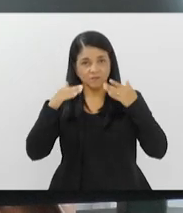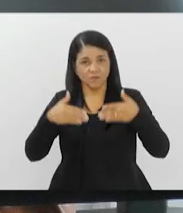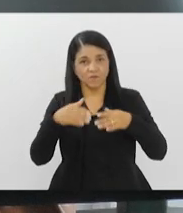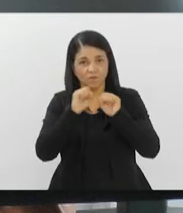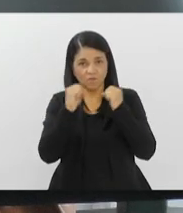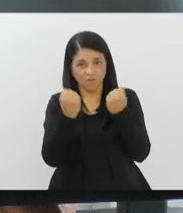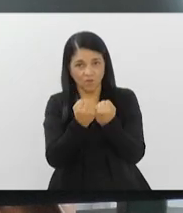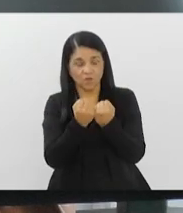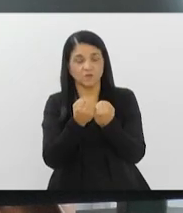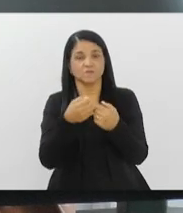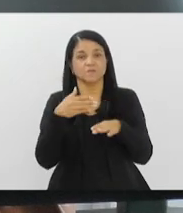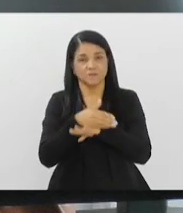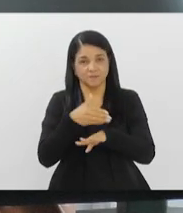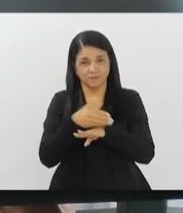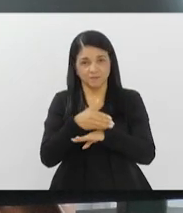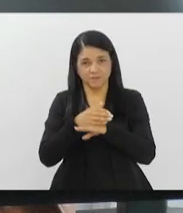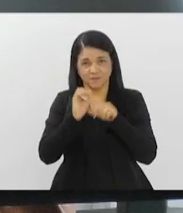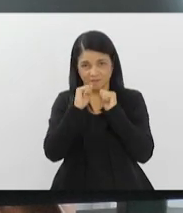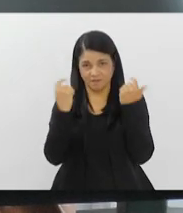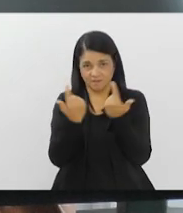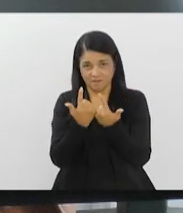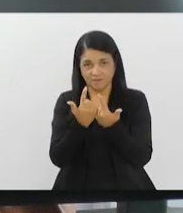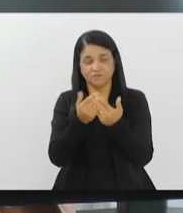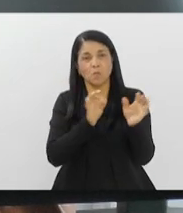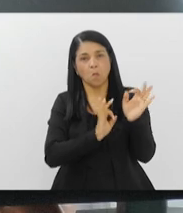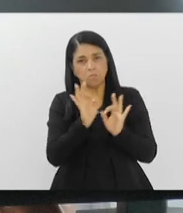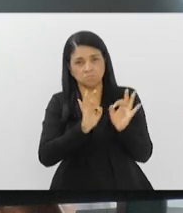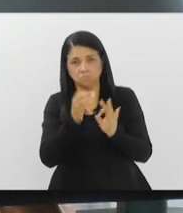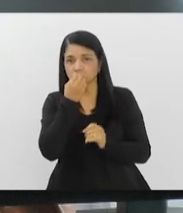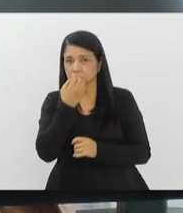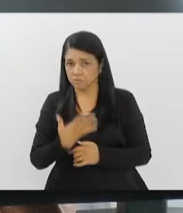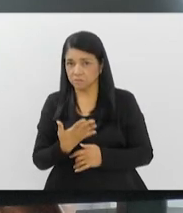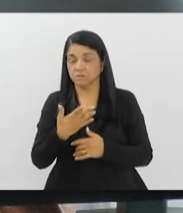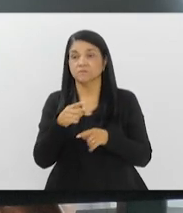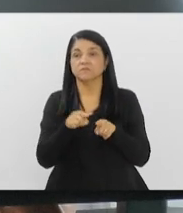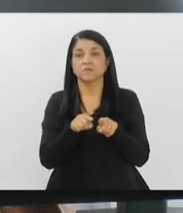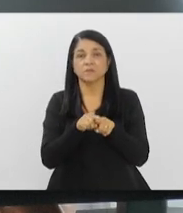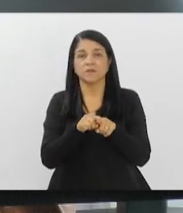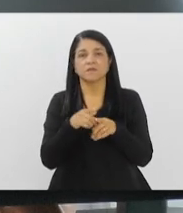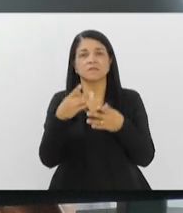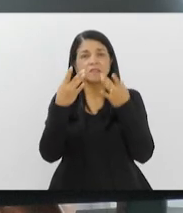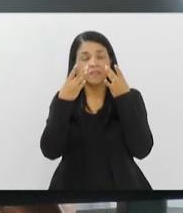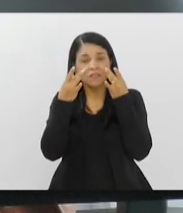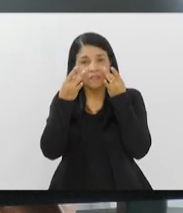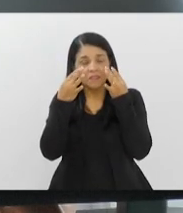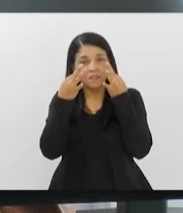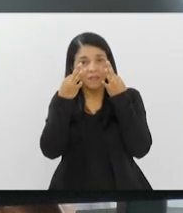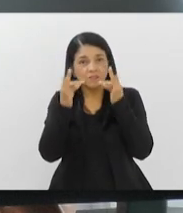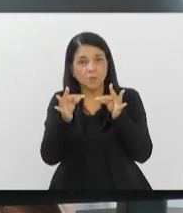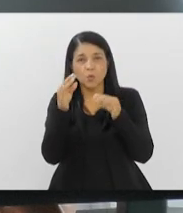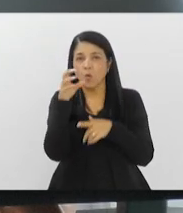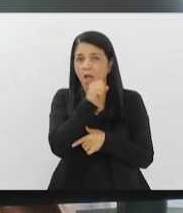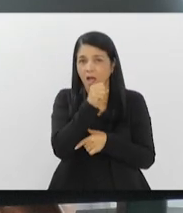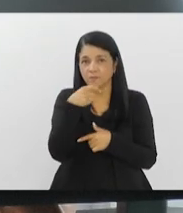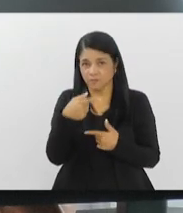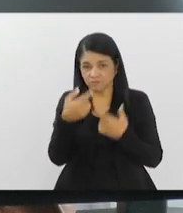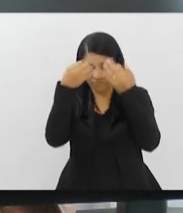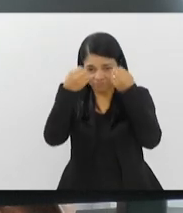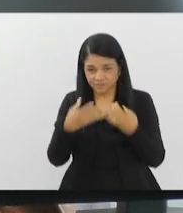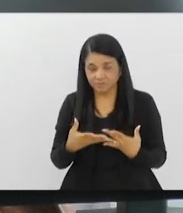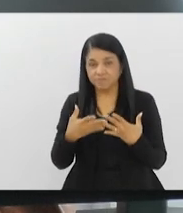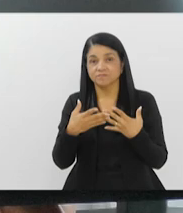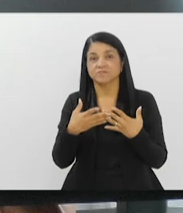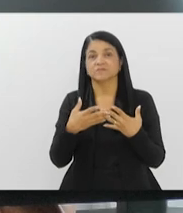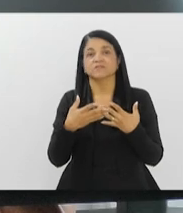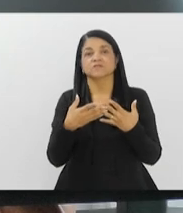da casa, né? Muito bem organizado também. E eu vim dar um testemunho rápido, né? Não tem muito tempo, sobre